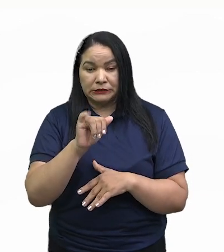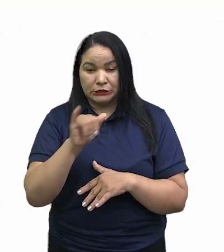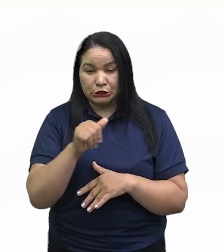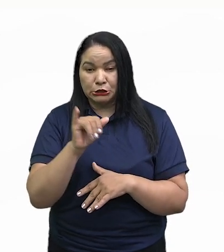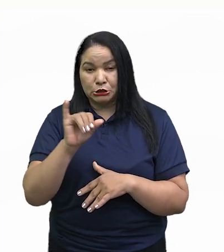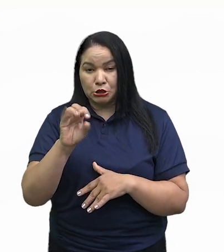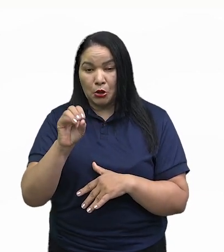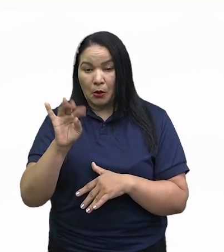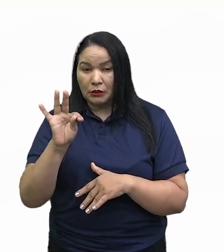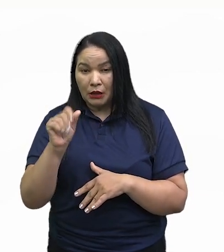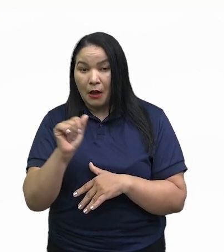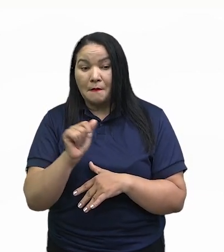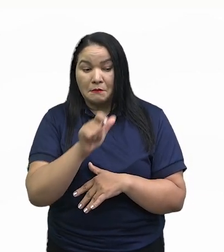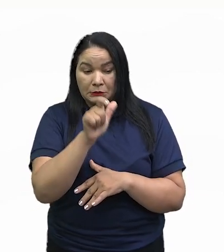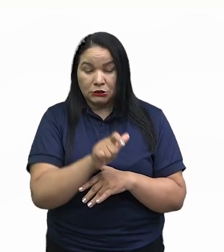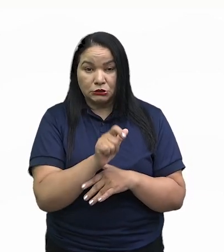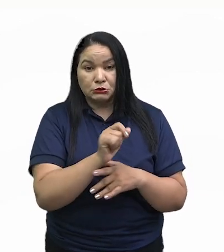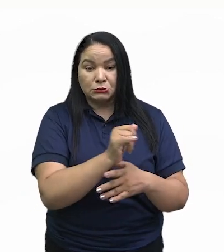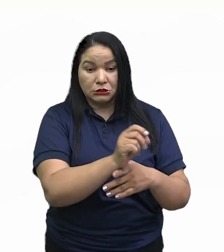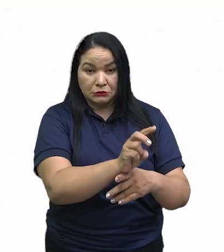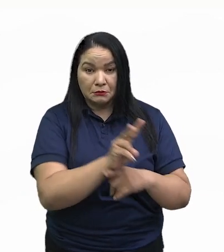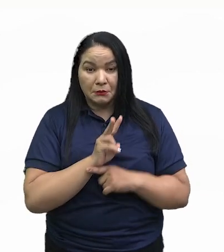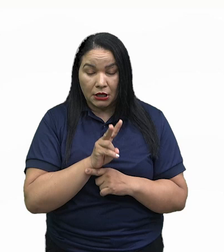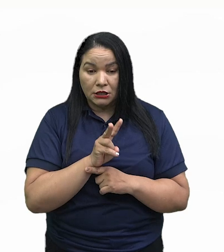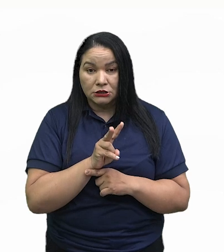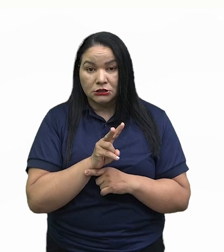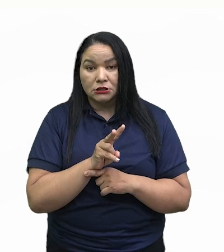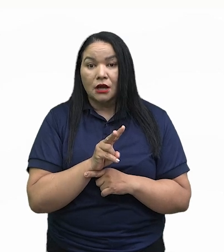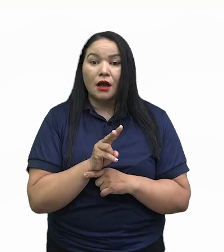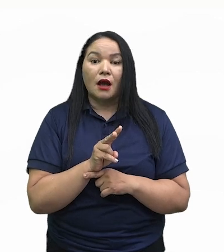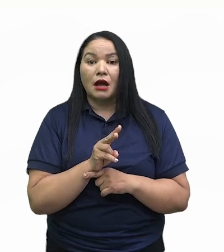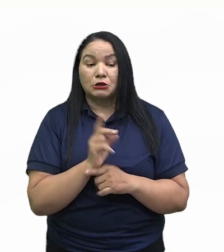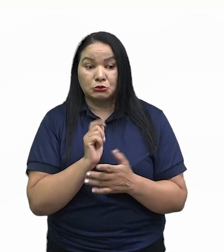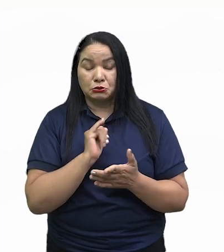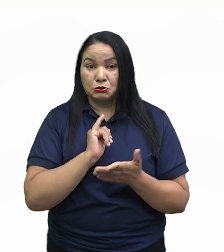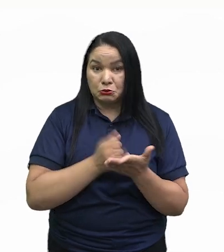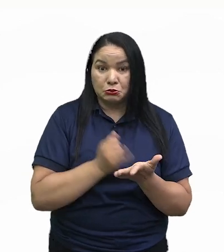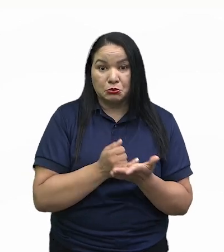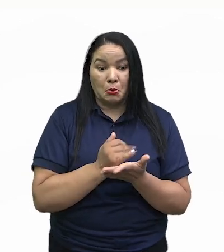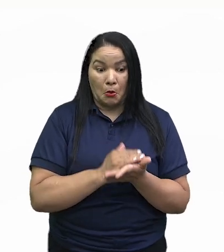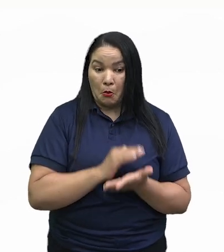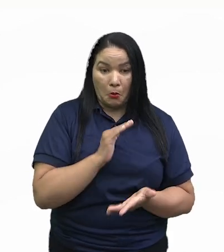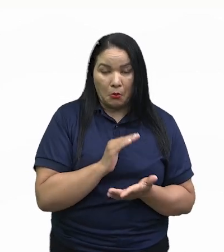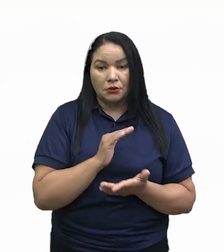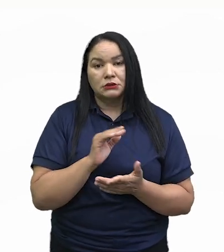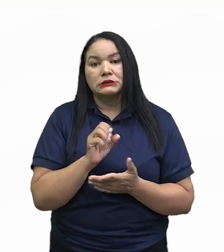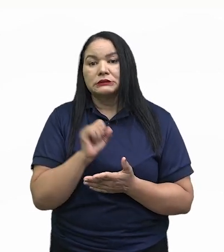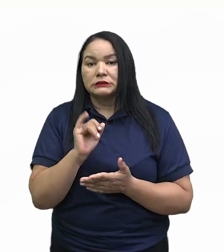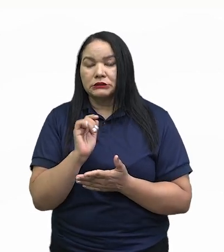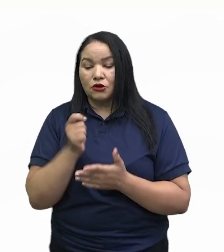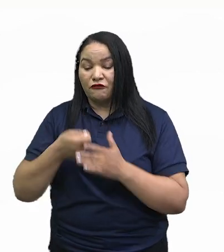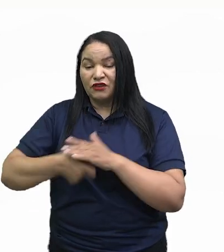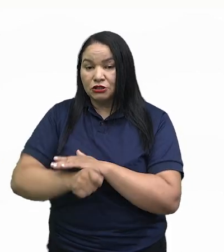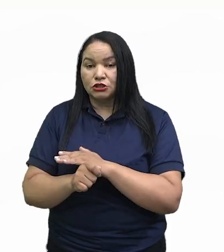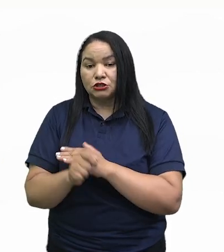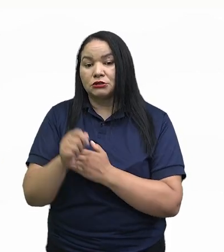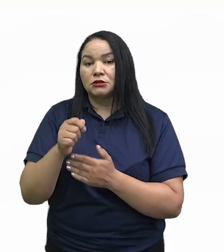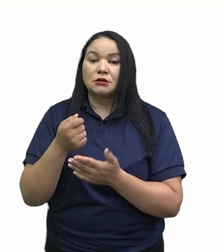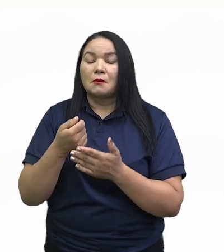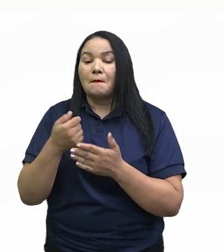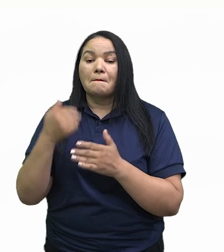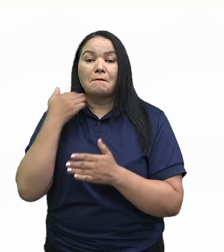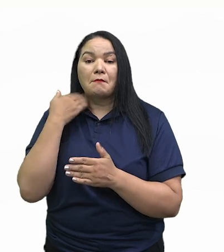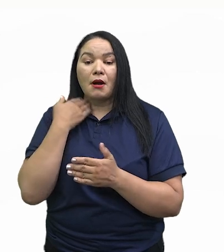paga juros, é ali, é o acordo. E quando você investe em uma poupança, você recebe os